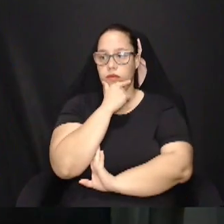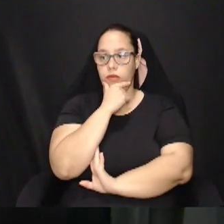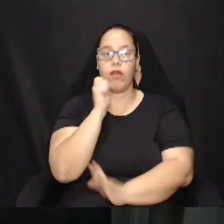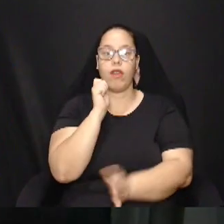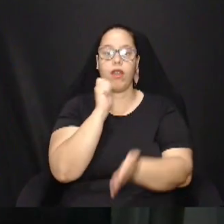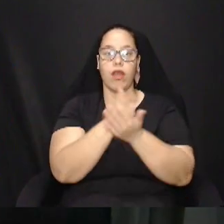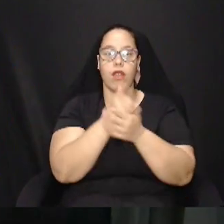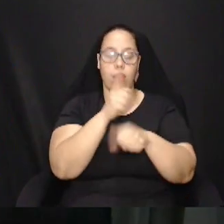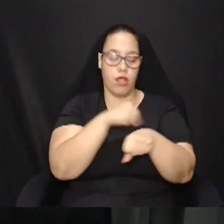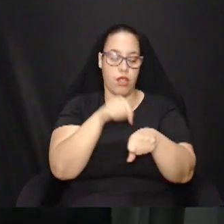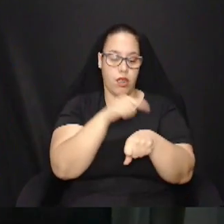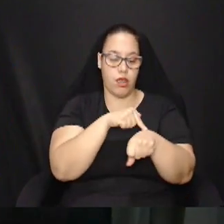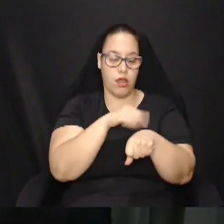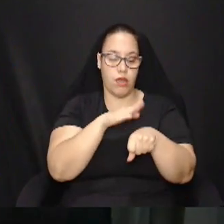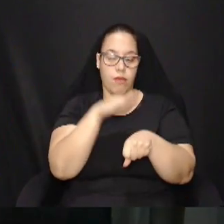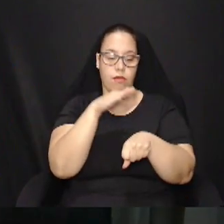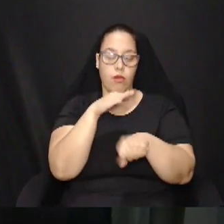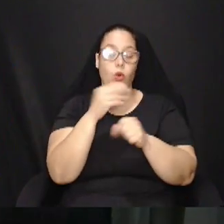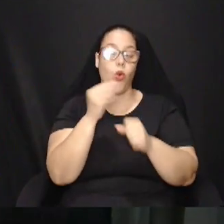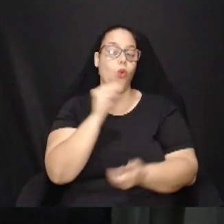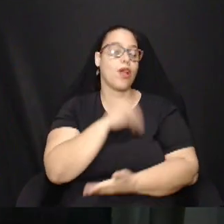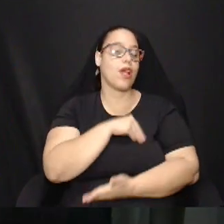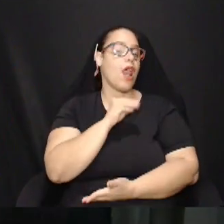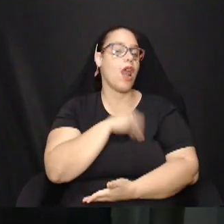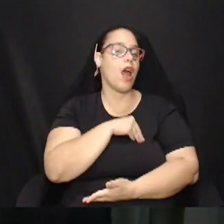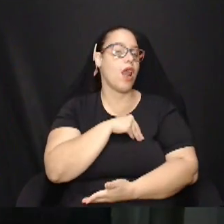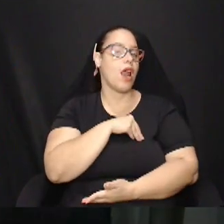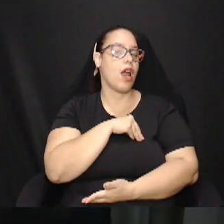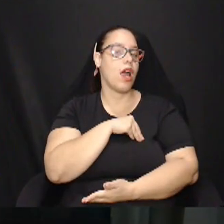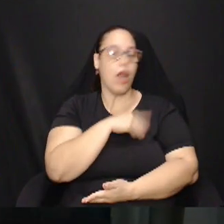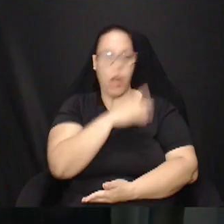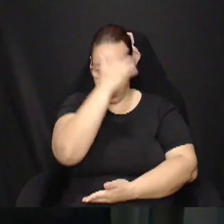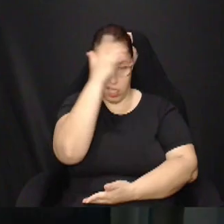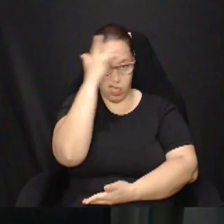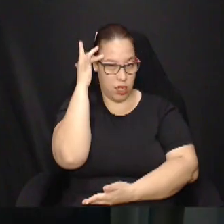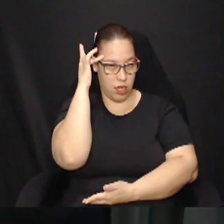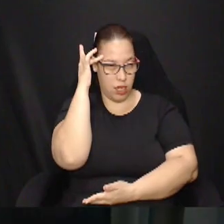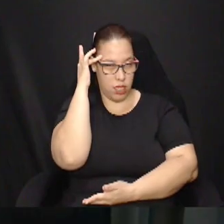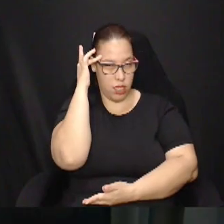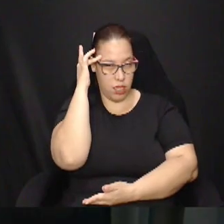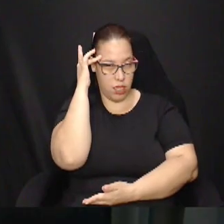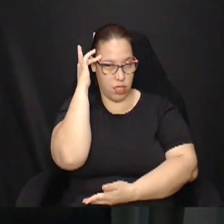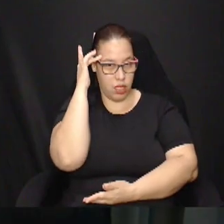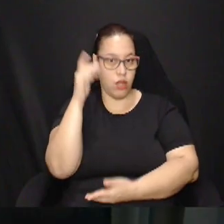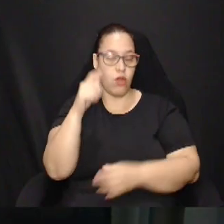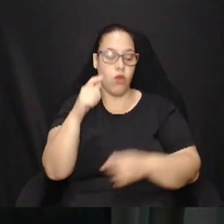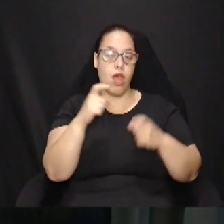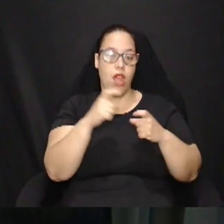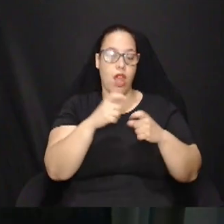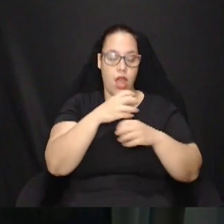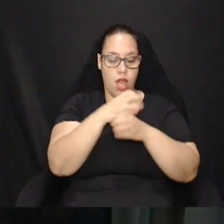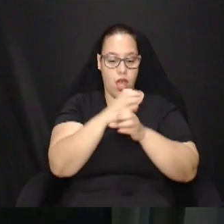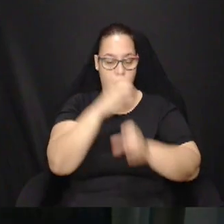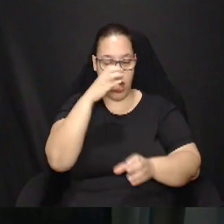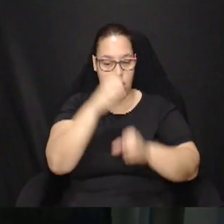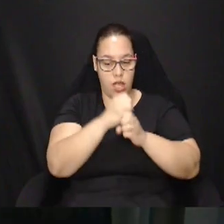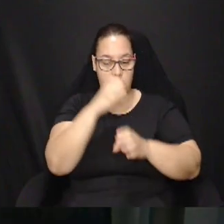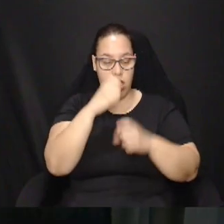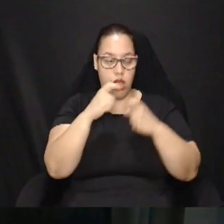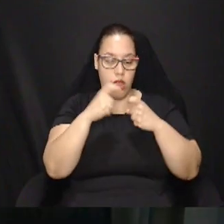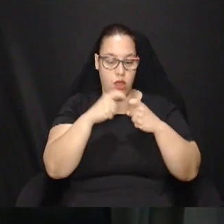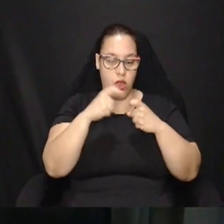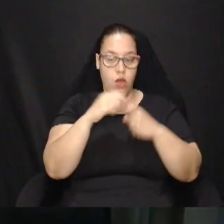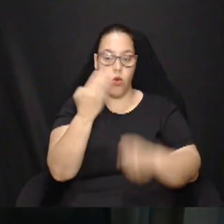extras, o salário, ou o que seja, o pessoal envolvido em laboratório, médicos, biólogos,